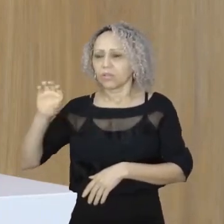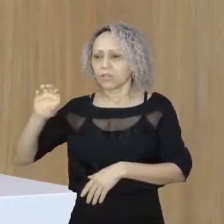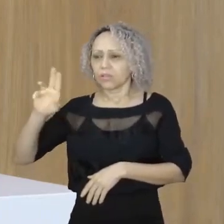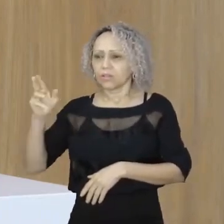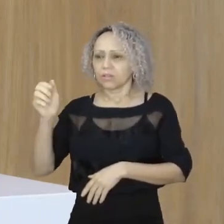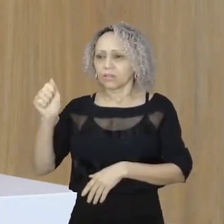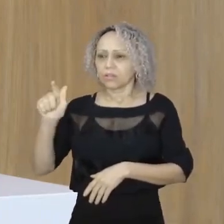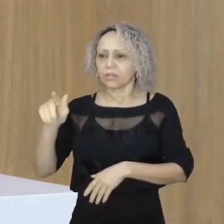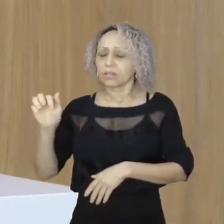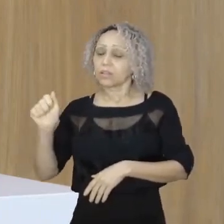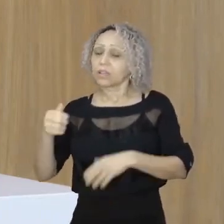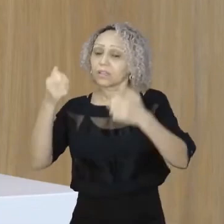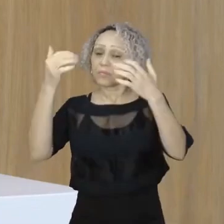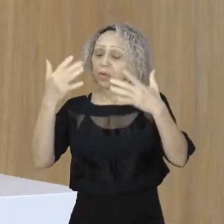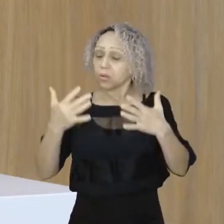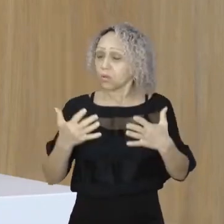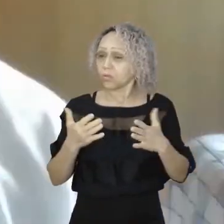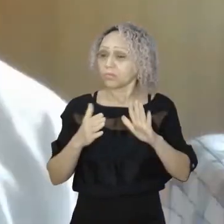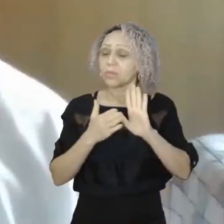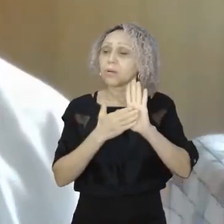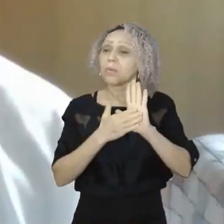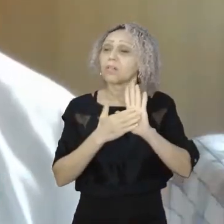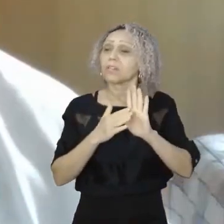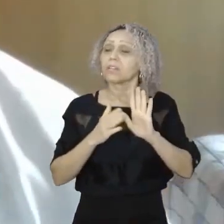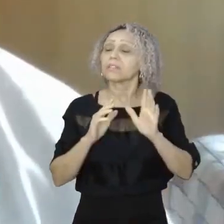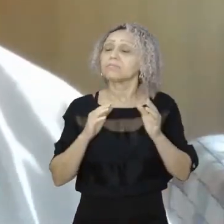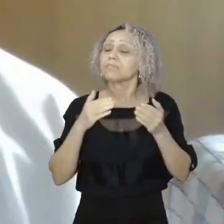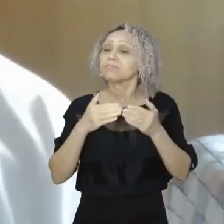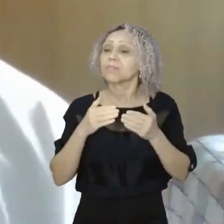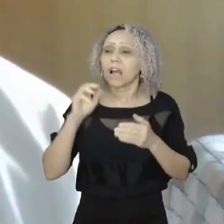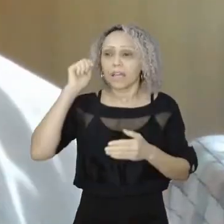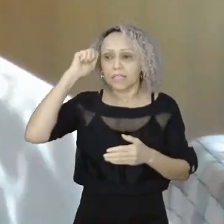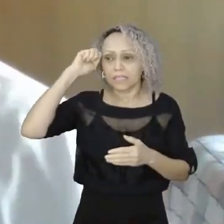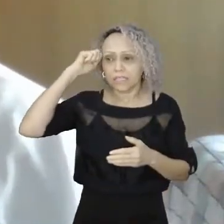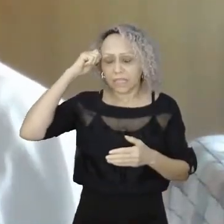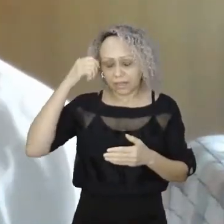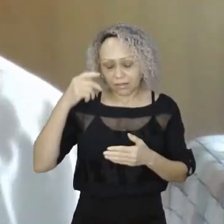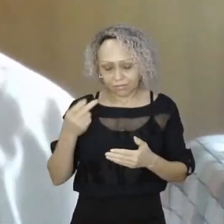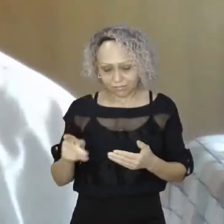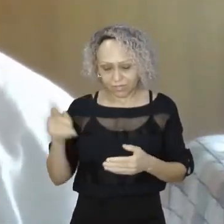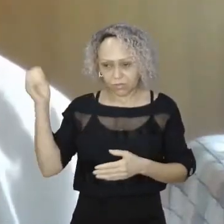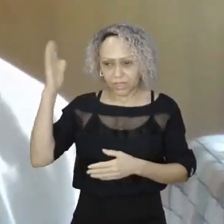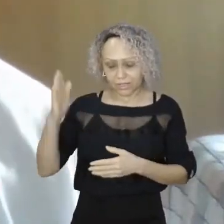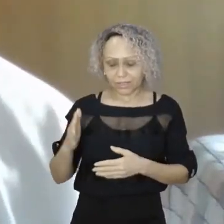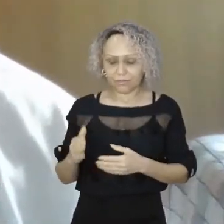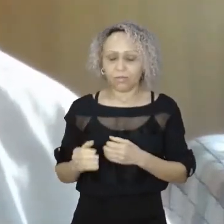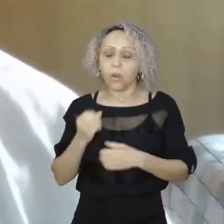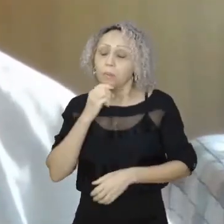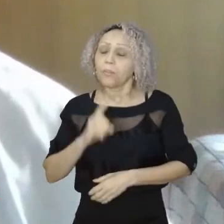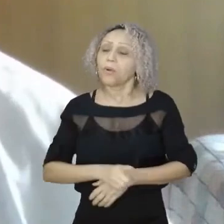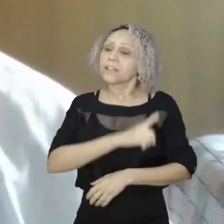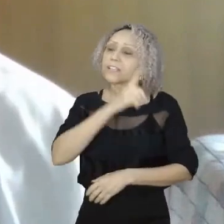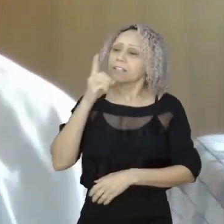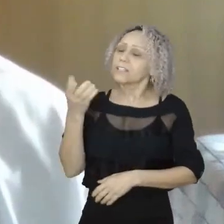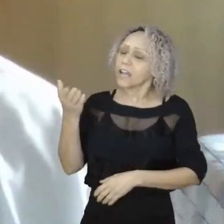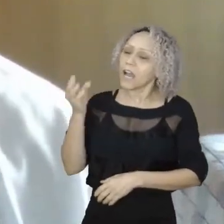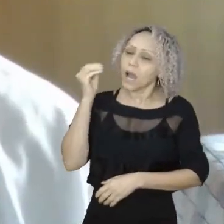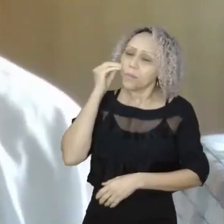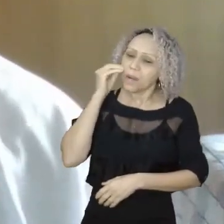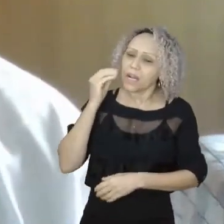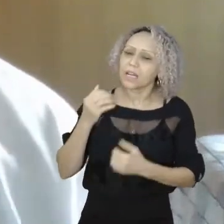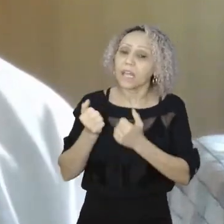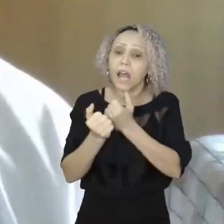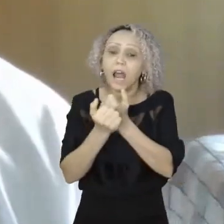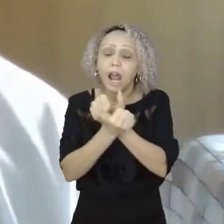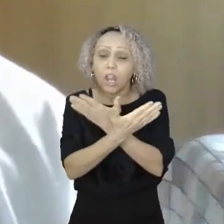pauta racial no país. Oi, Amanda. Bom dia a você. Bom dia a todas as pessoas